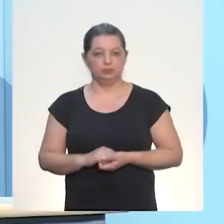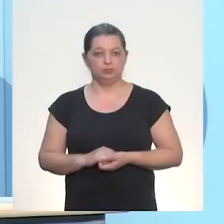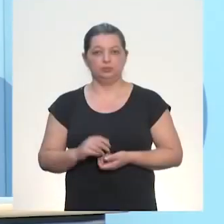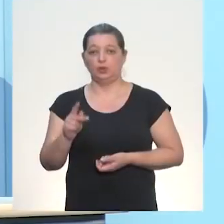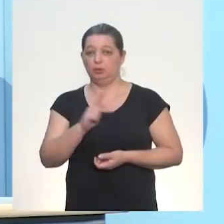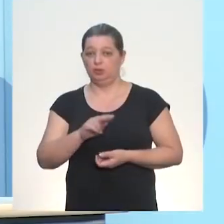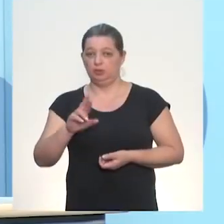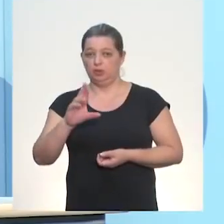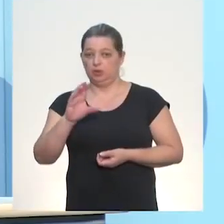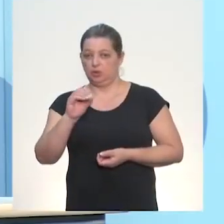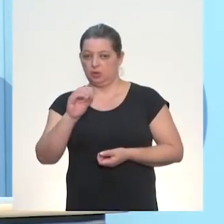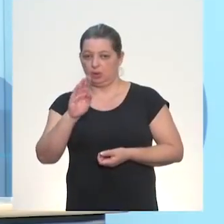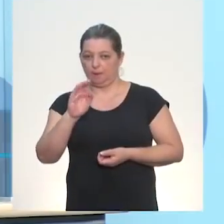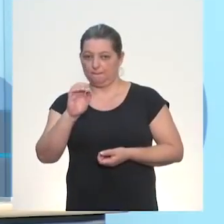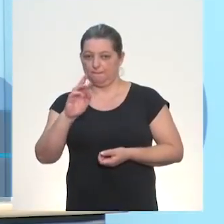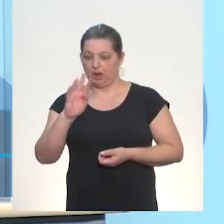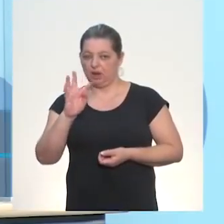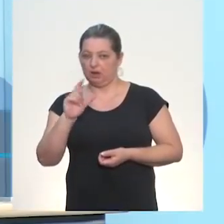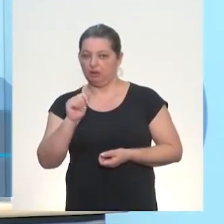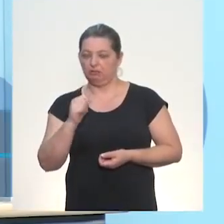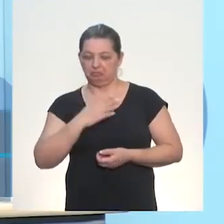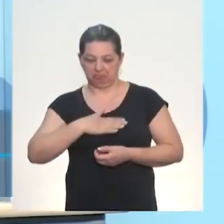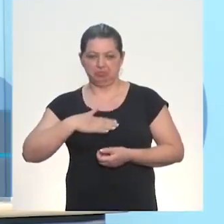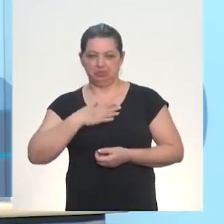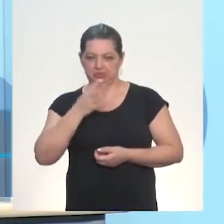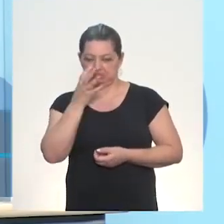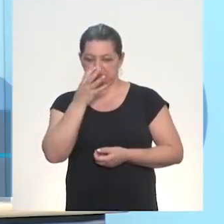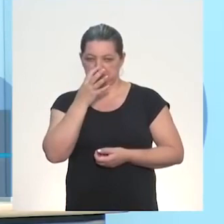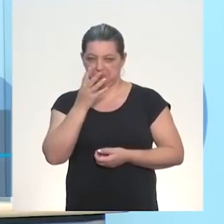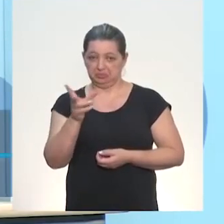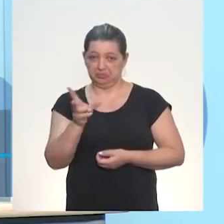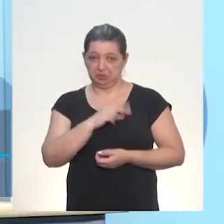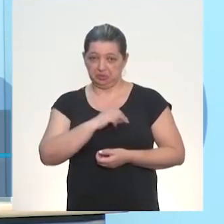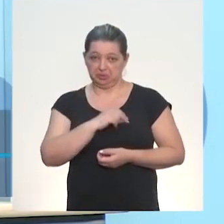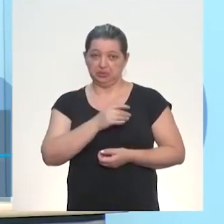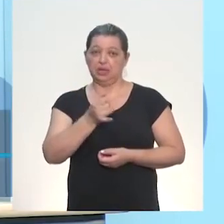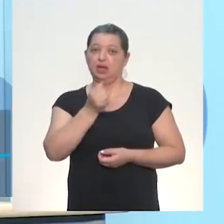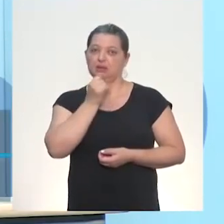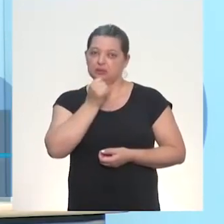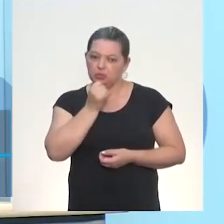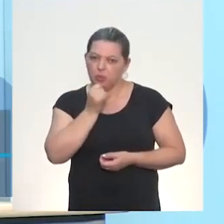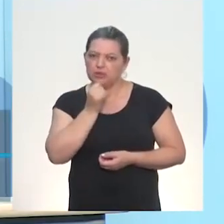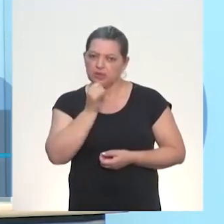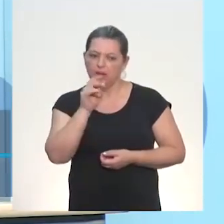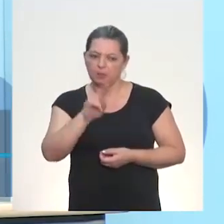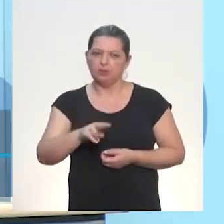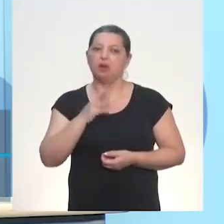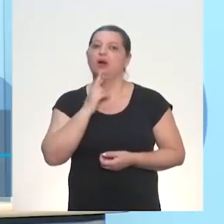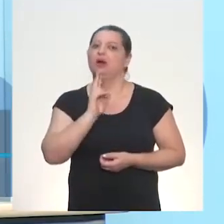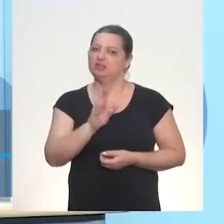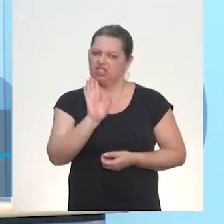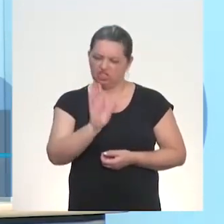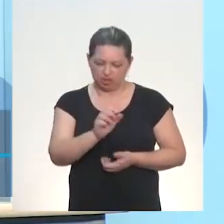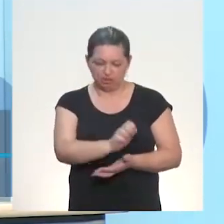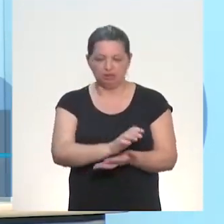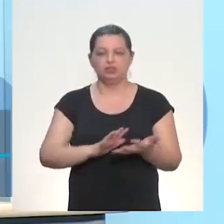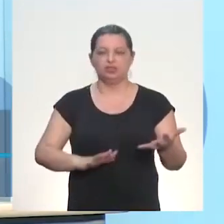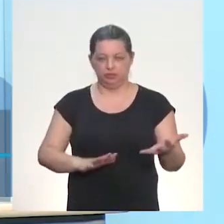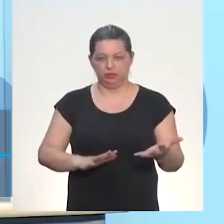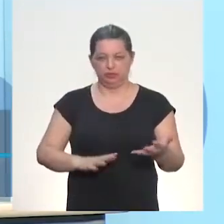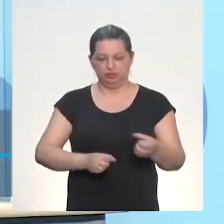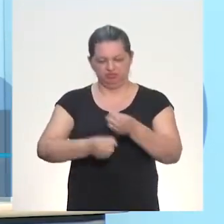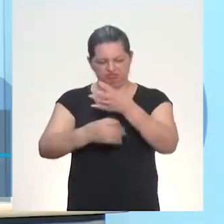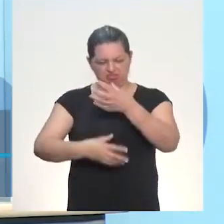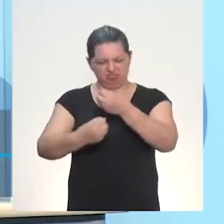Professora Roberta, gostei de ver. Nossos alunos, lá no seu exemplo, já estavam mandando a resposta do exemplo. E da atividade, o chat